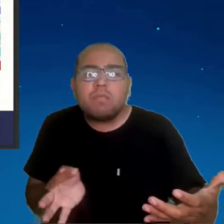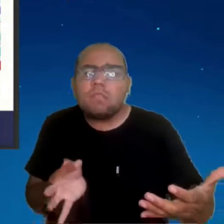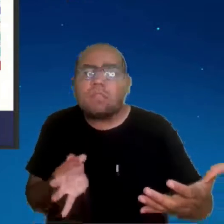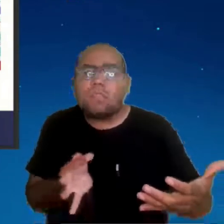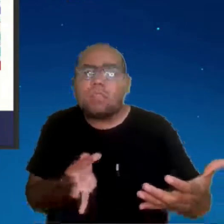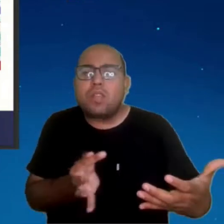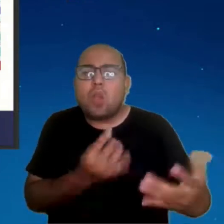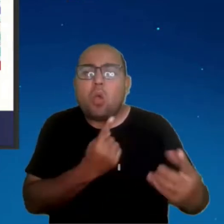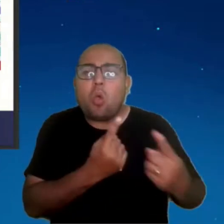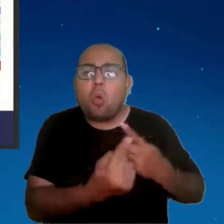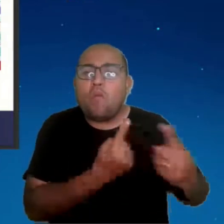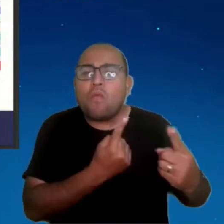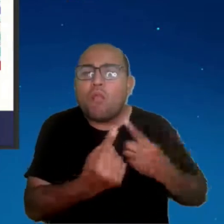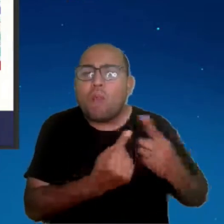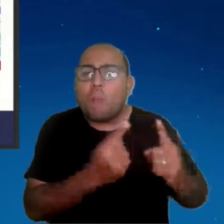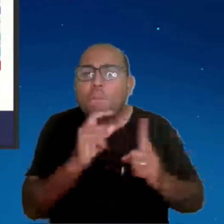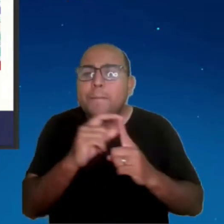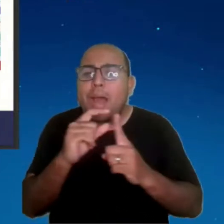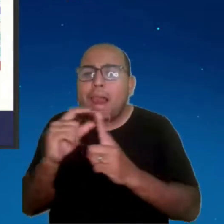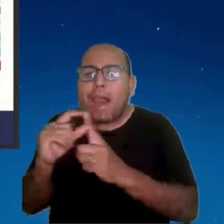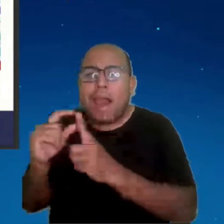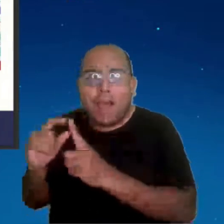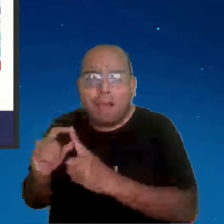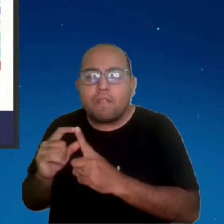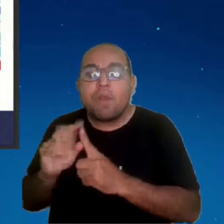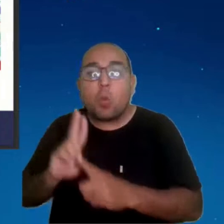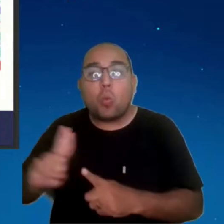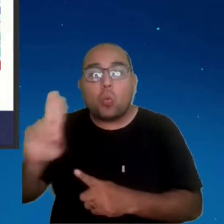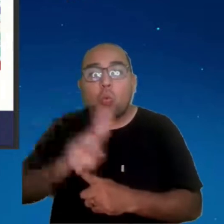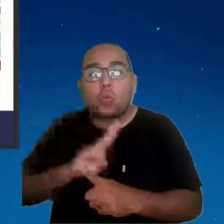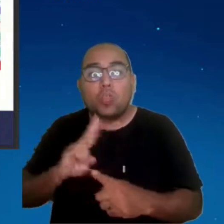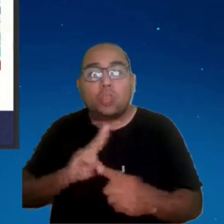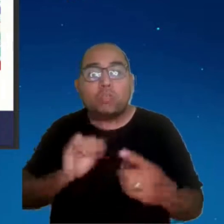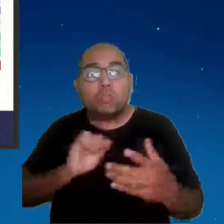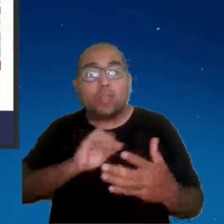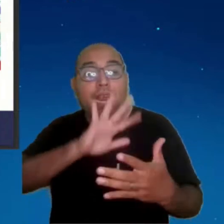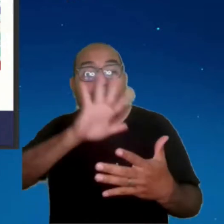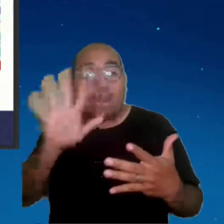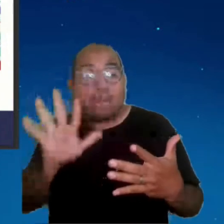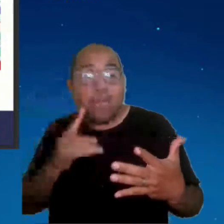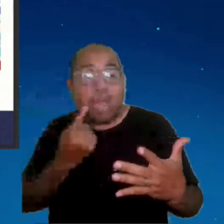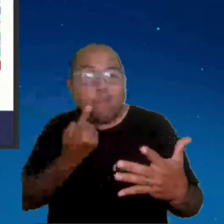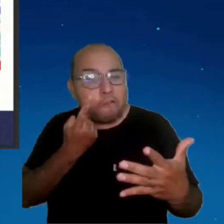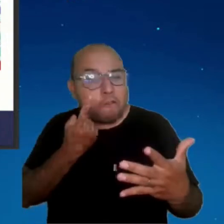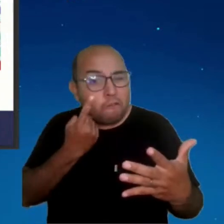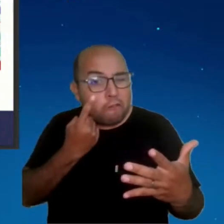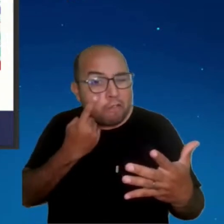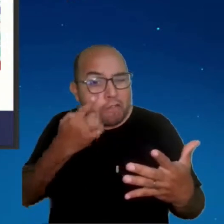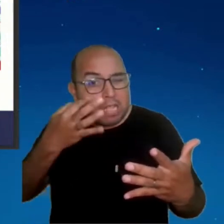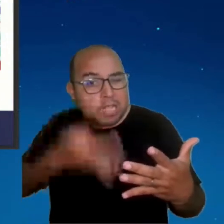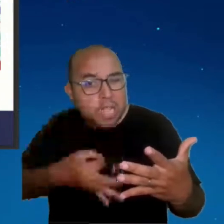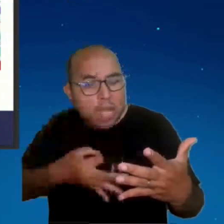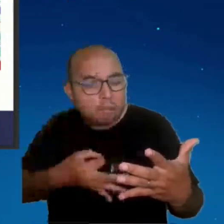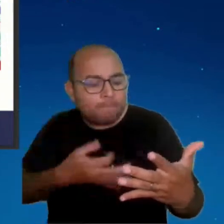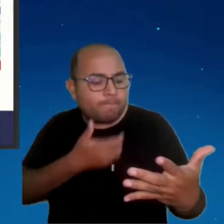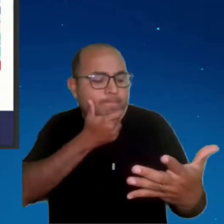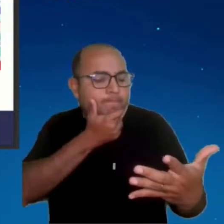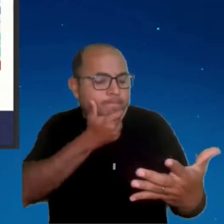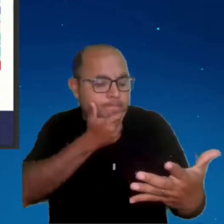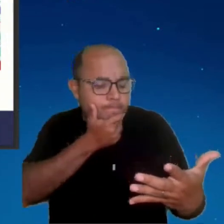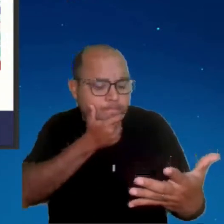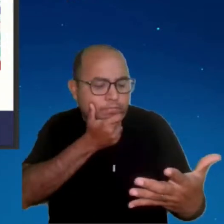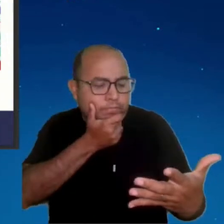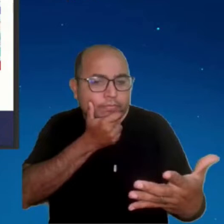que são palavras que eu uso em todos os meus treinamentos. Clarifique e verifique. Pena que eu não vou poder saber o que vocês acharam